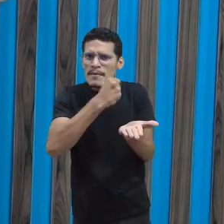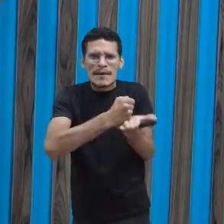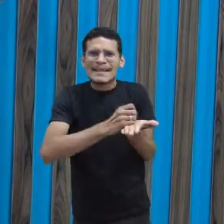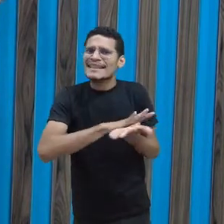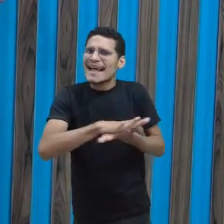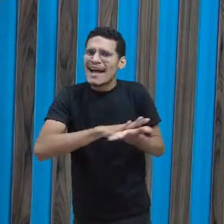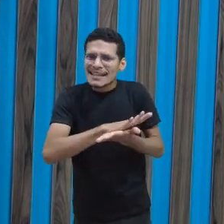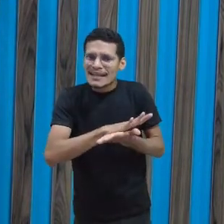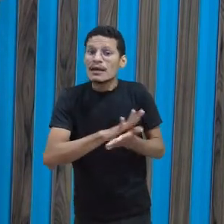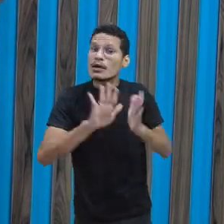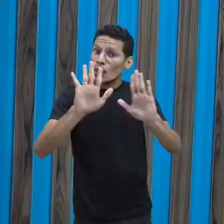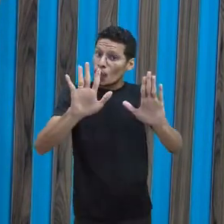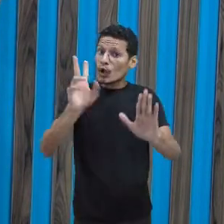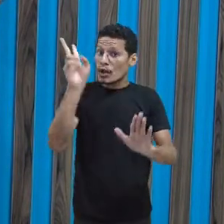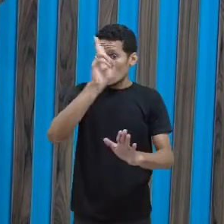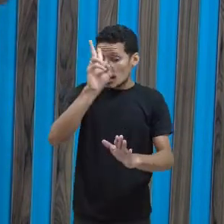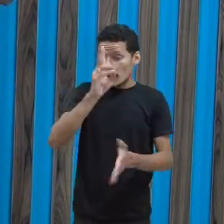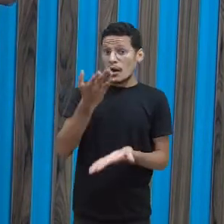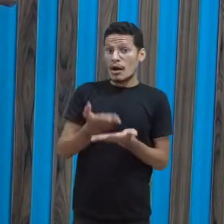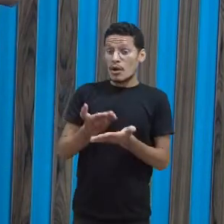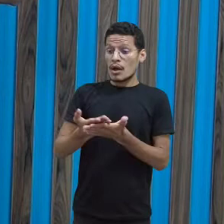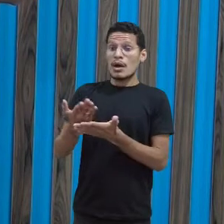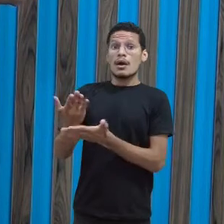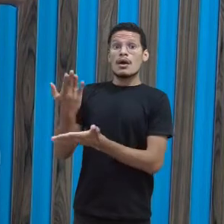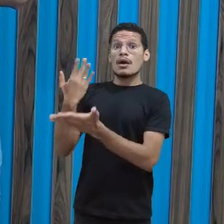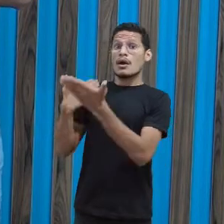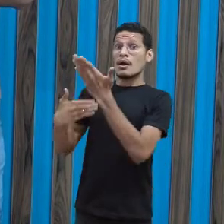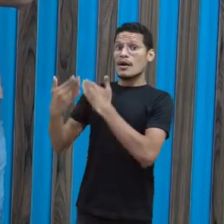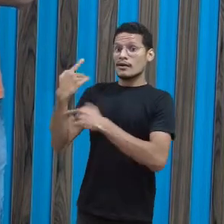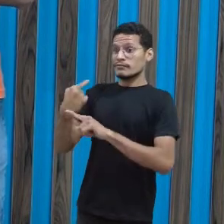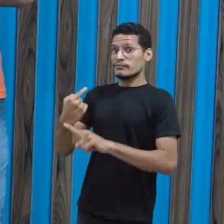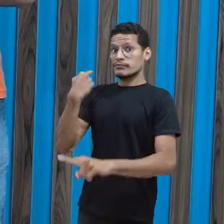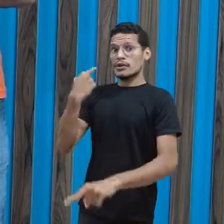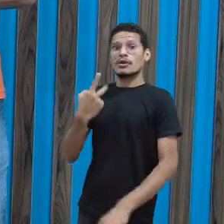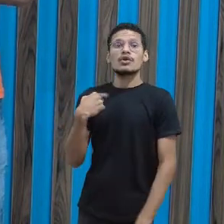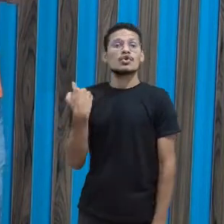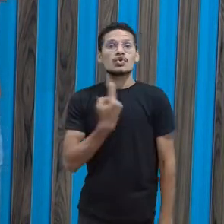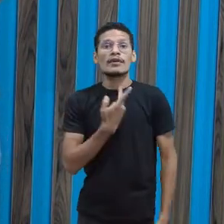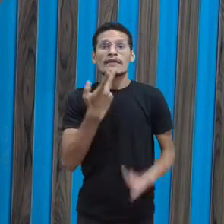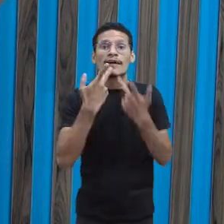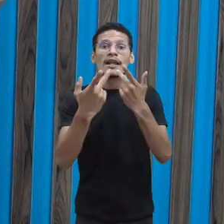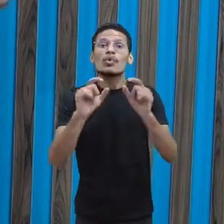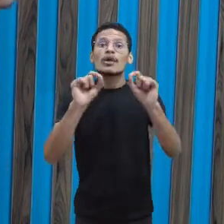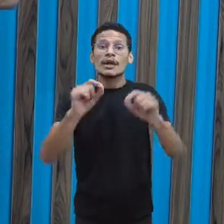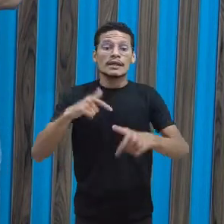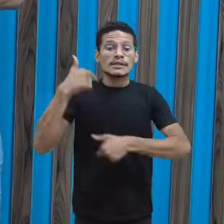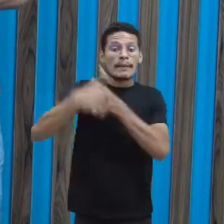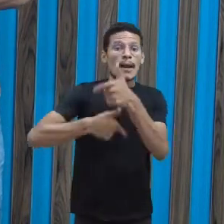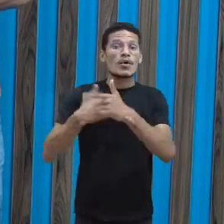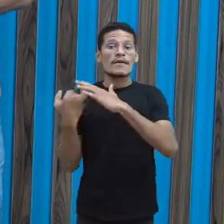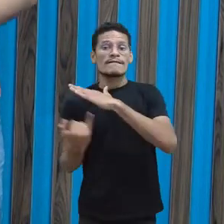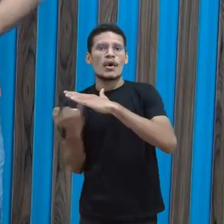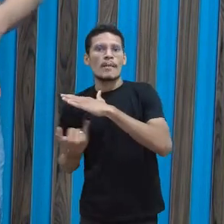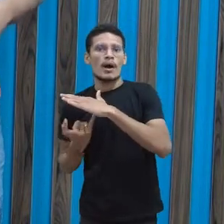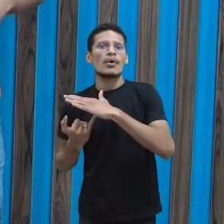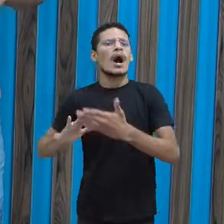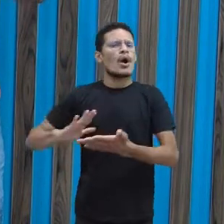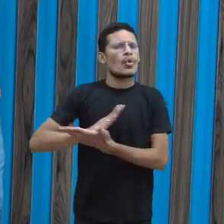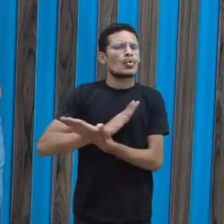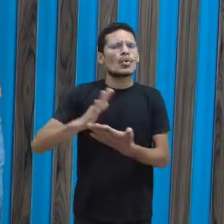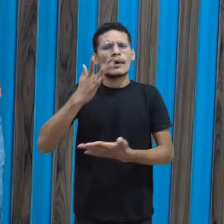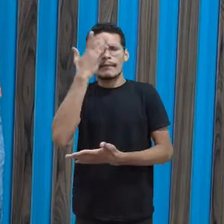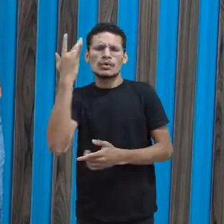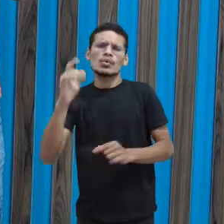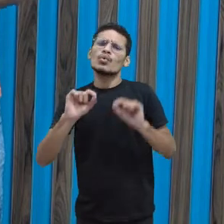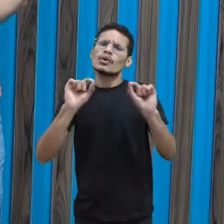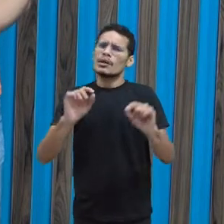precisa lembrar de uma aula nossa anterior, o qual nós falamos sobre esse trabalho informal, né? Então, muita gente acaba de